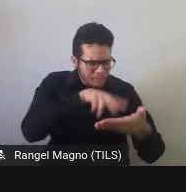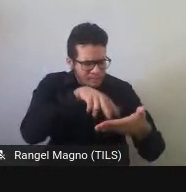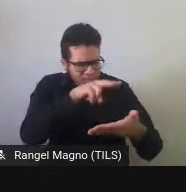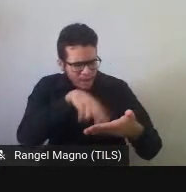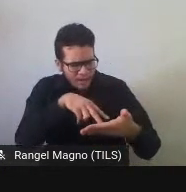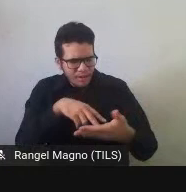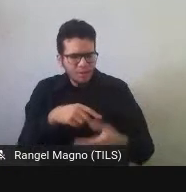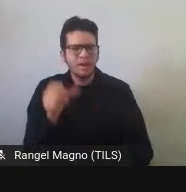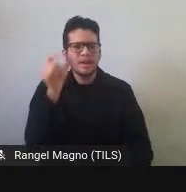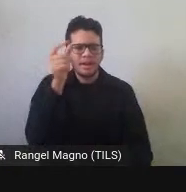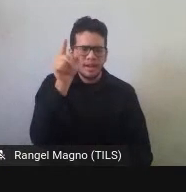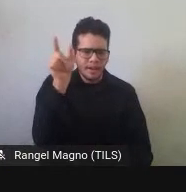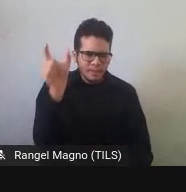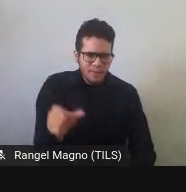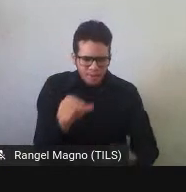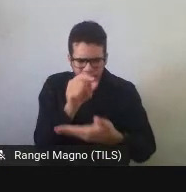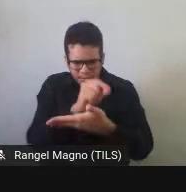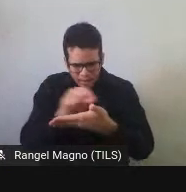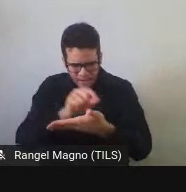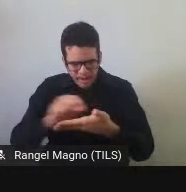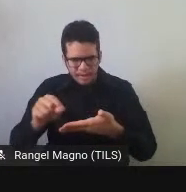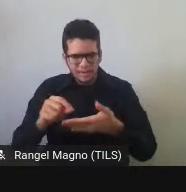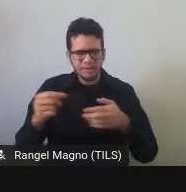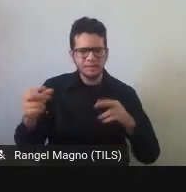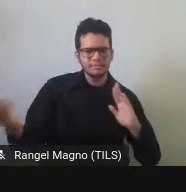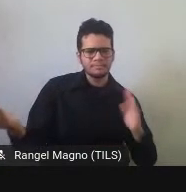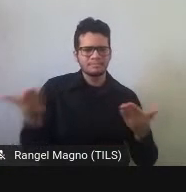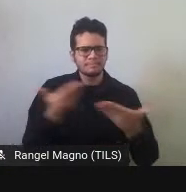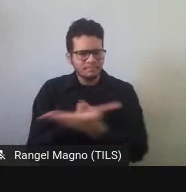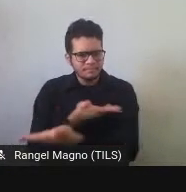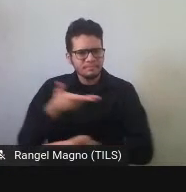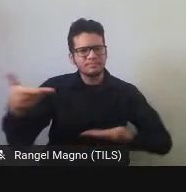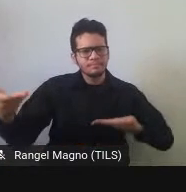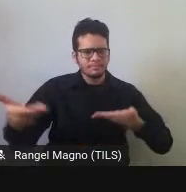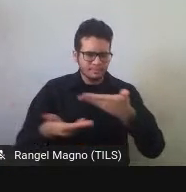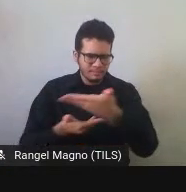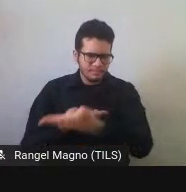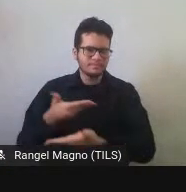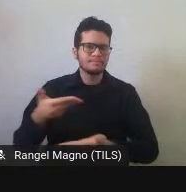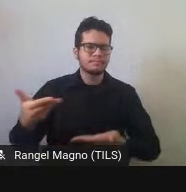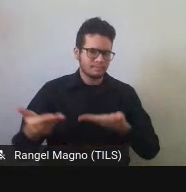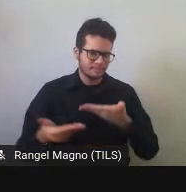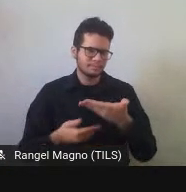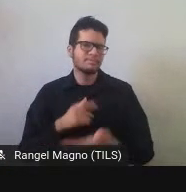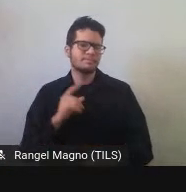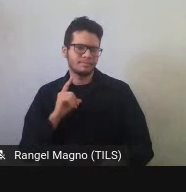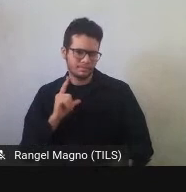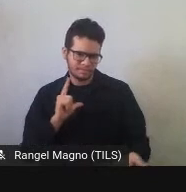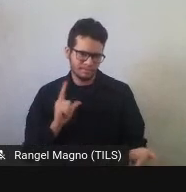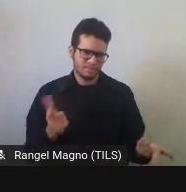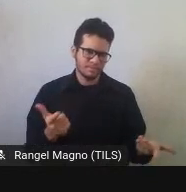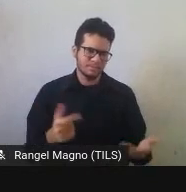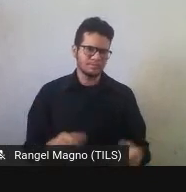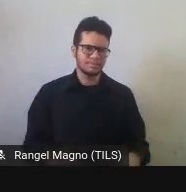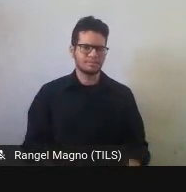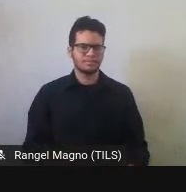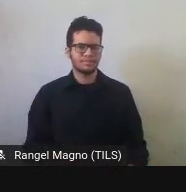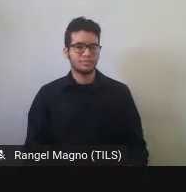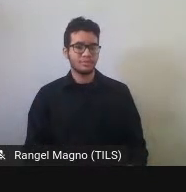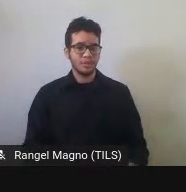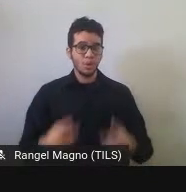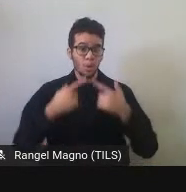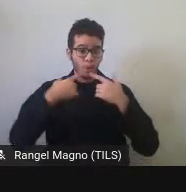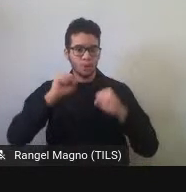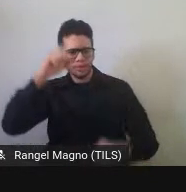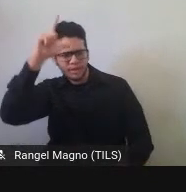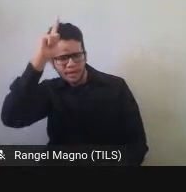e também como um elo como tema que estava em disputa por autoria o linguista alemão